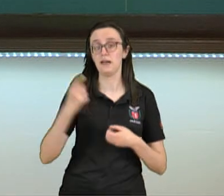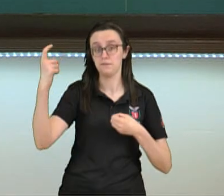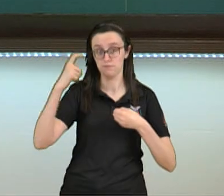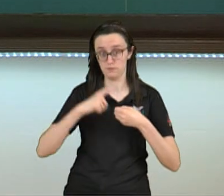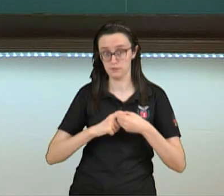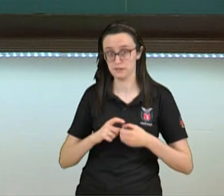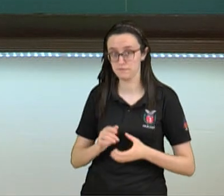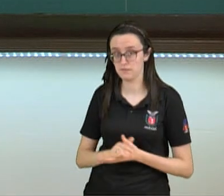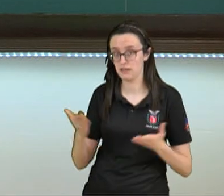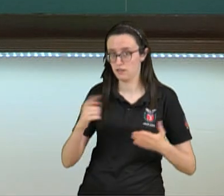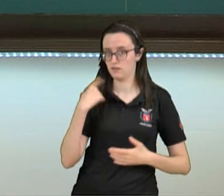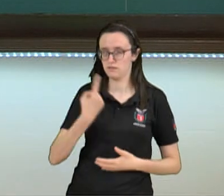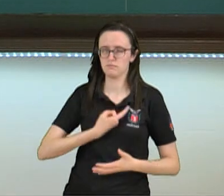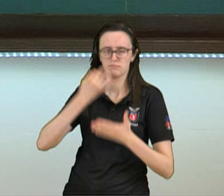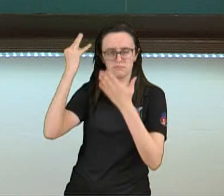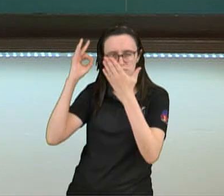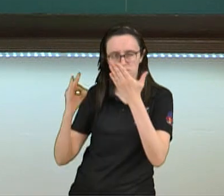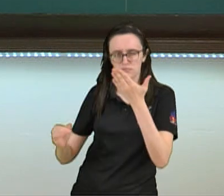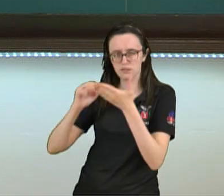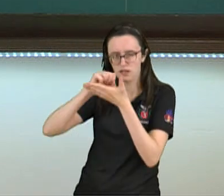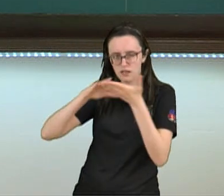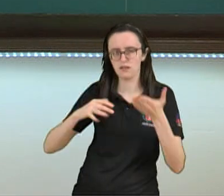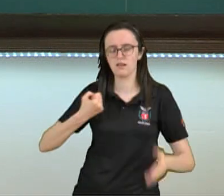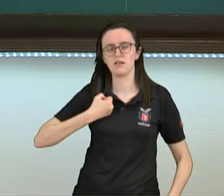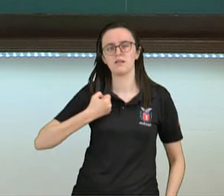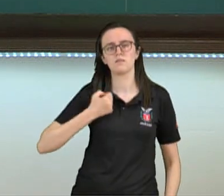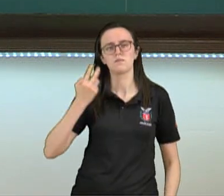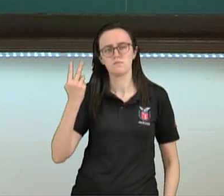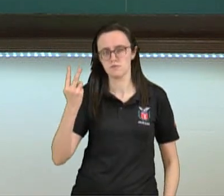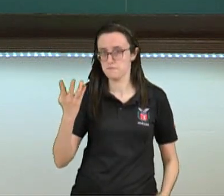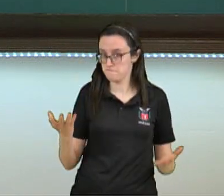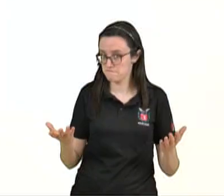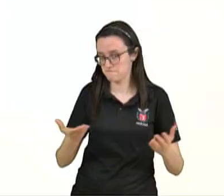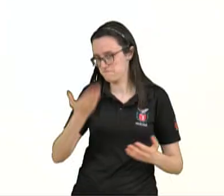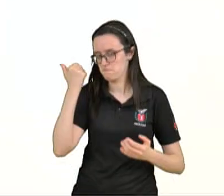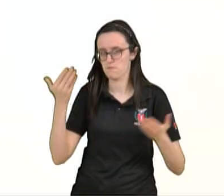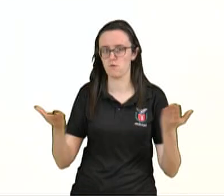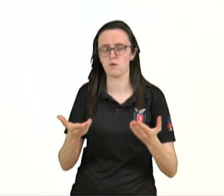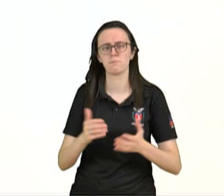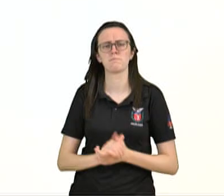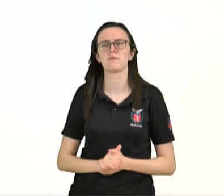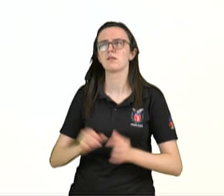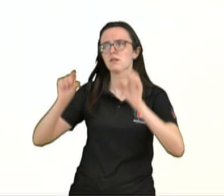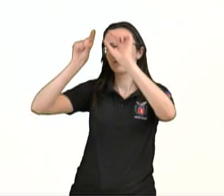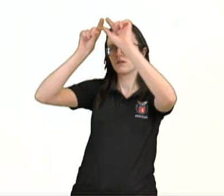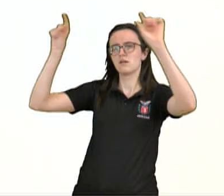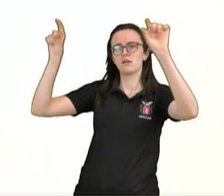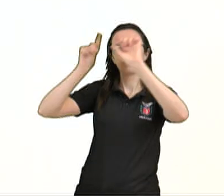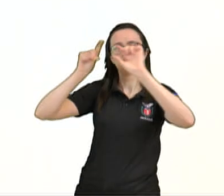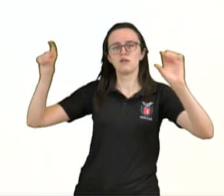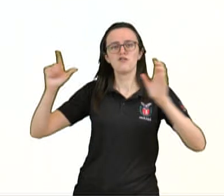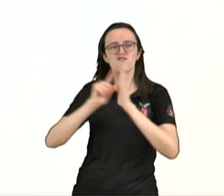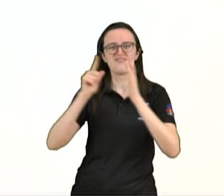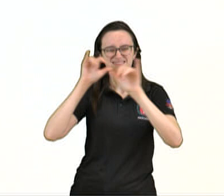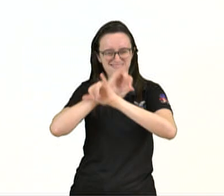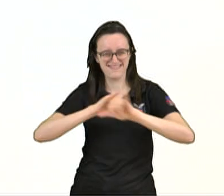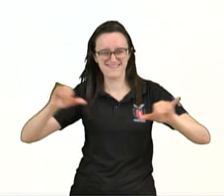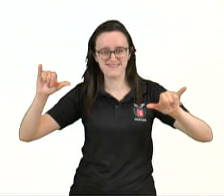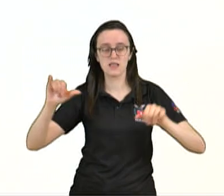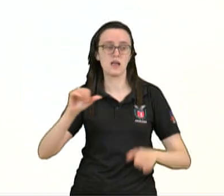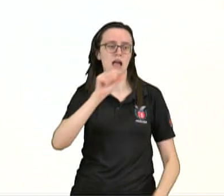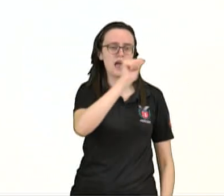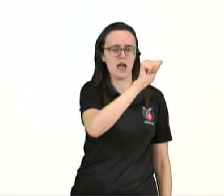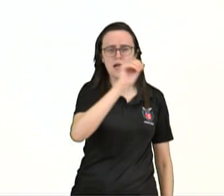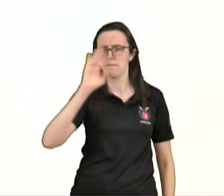Voltamos. Vamos à correção da nossa atividade 2? Então, as manchetes, apesar de motivadoras, pelo